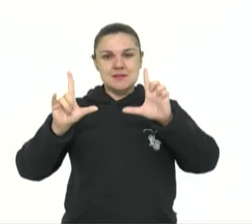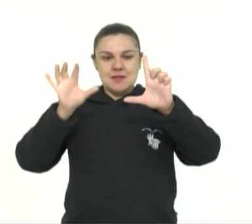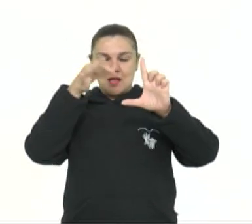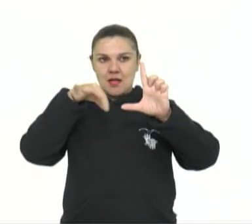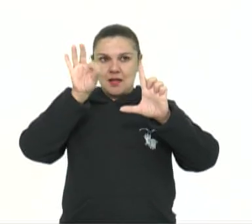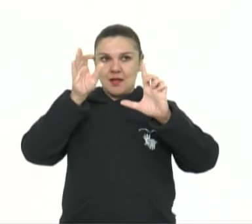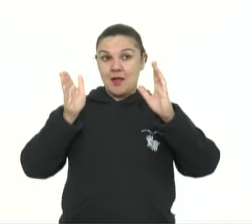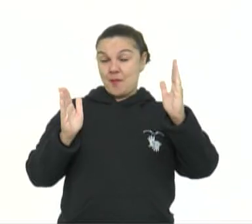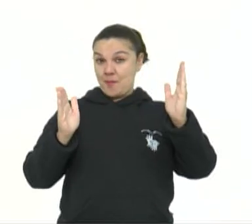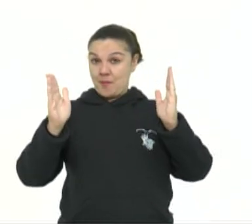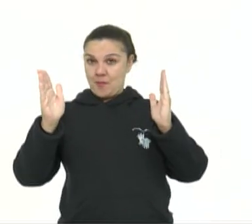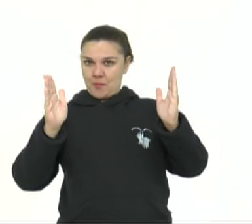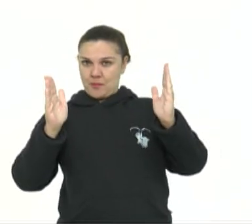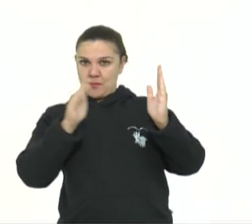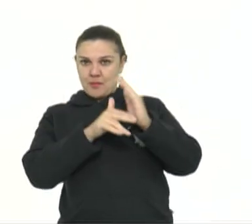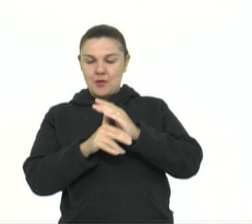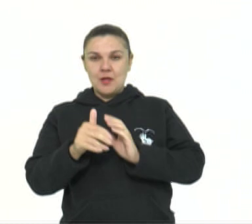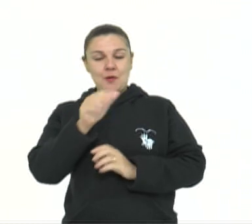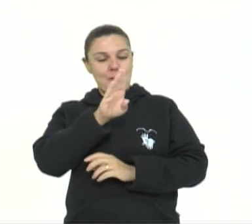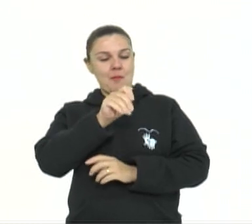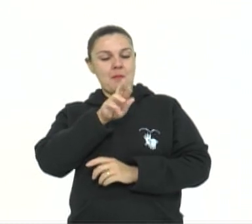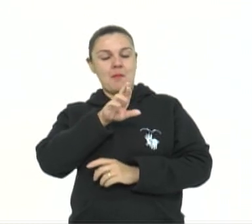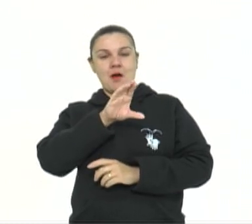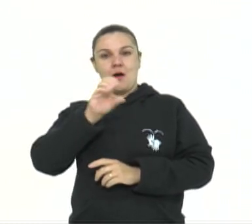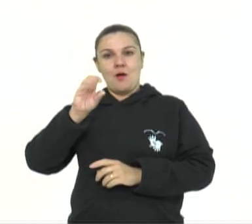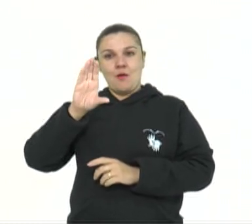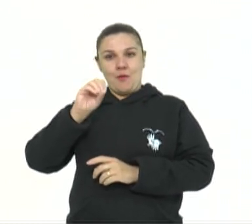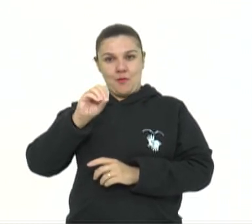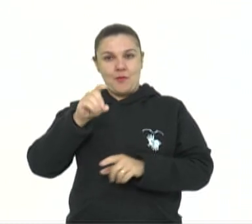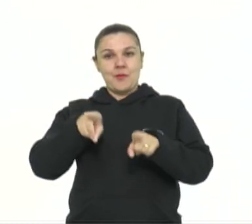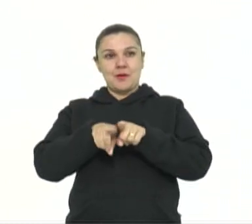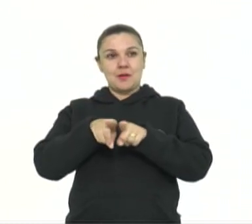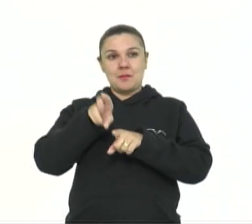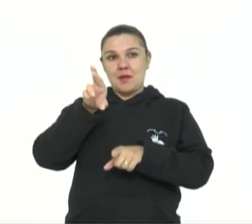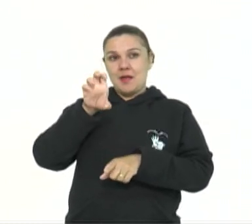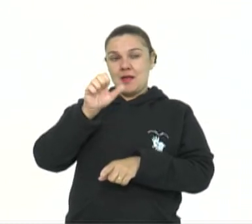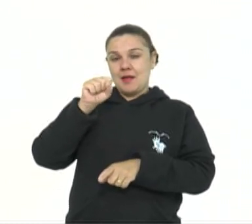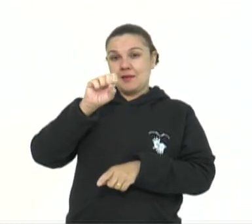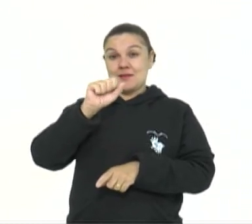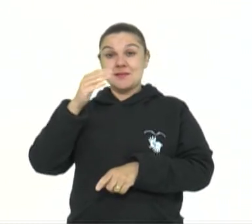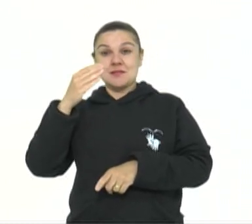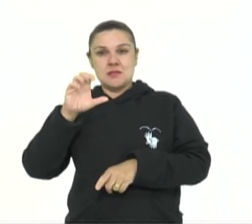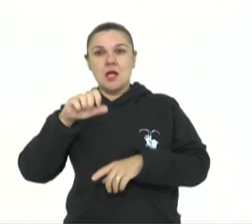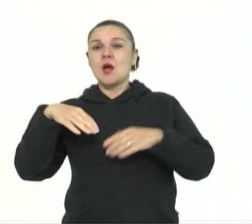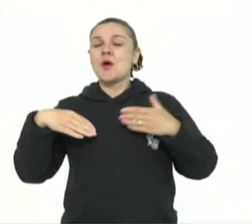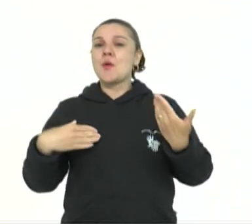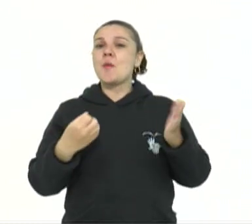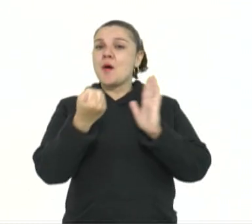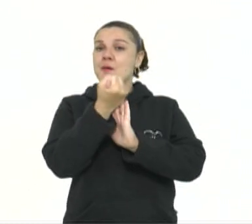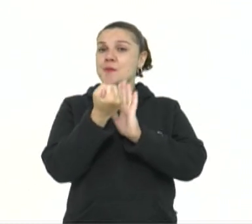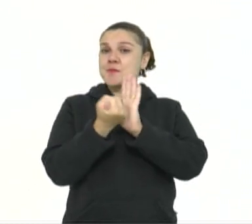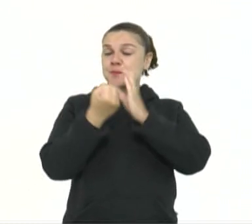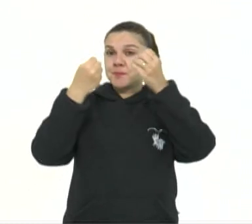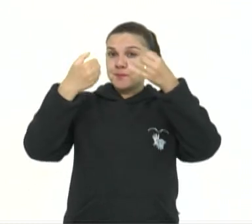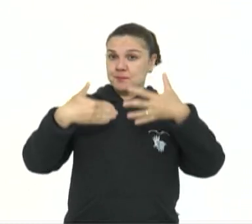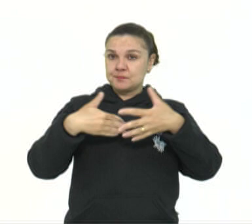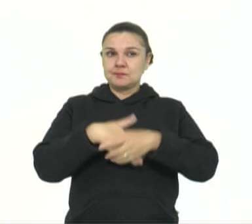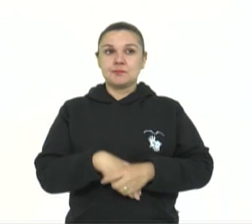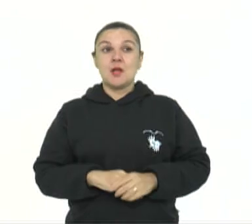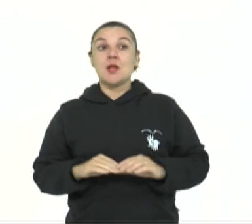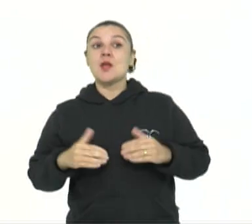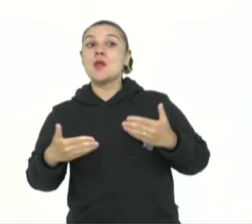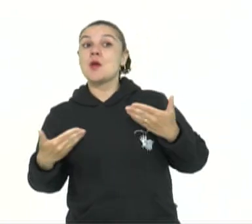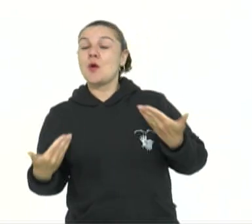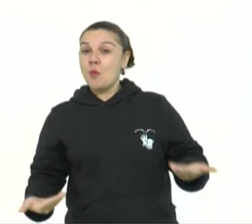do período da Renascença e do Barroco, olha lá, de que séculos que nós estamos falando e